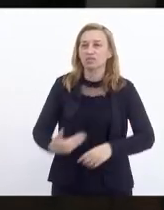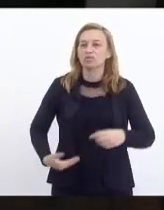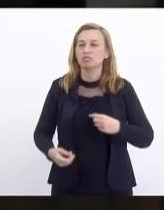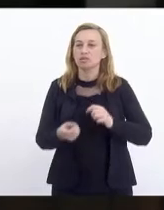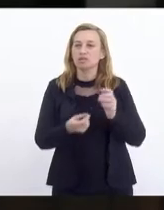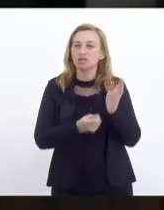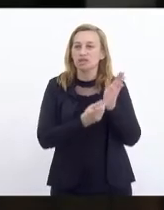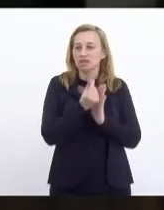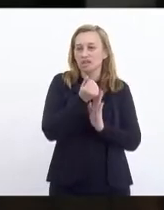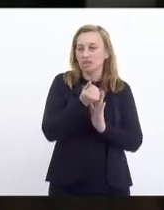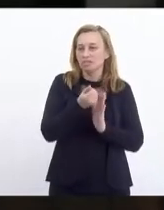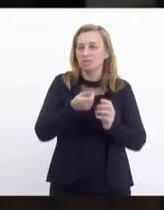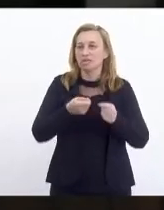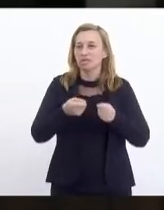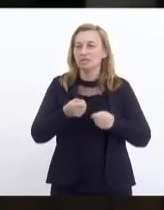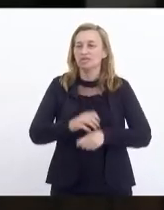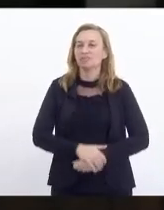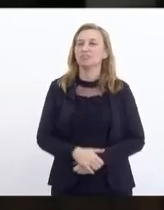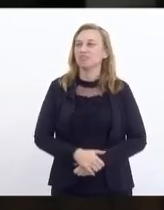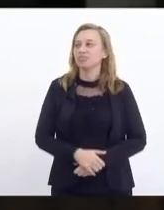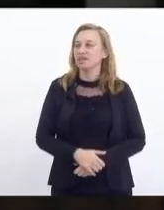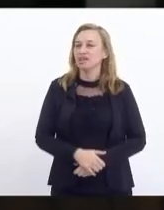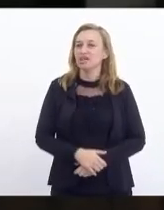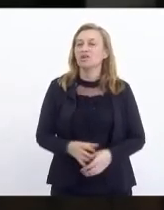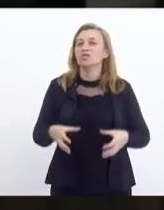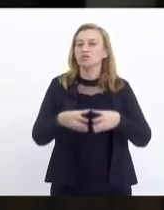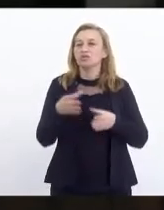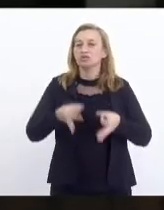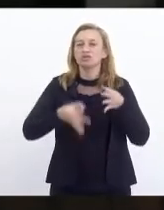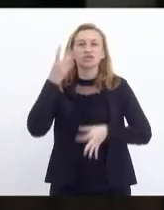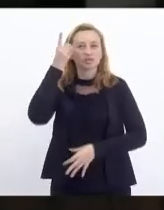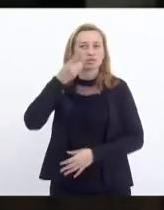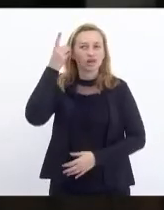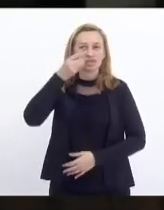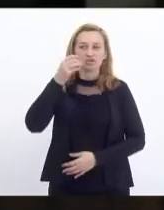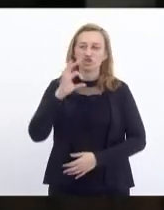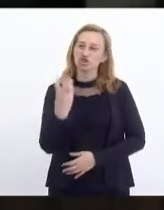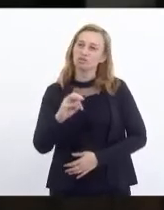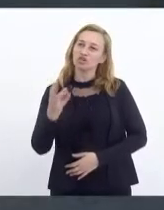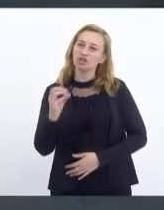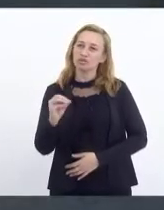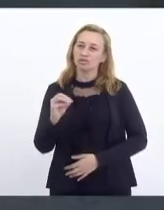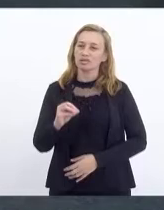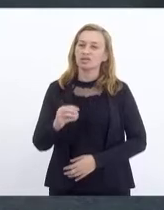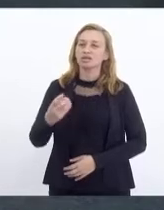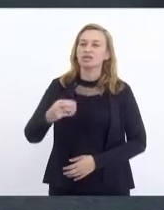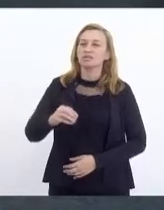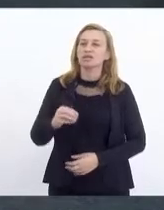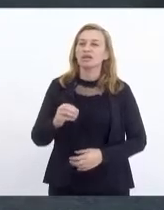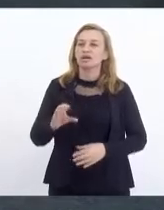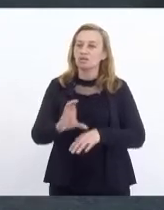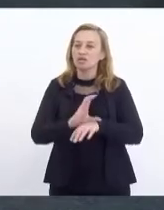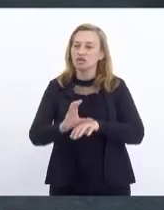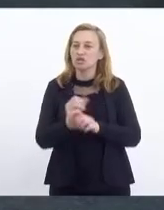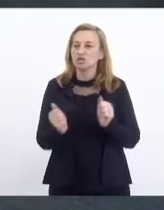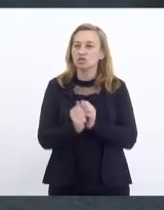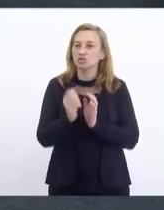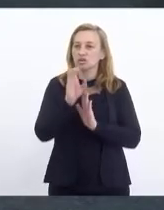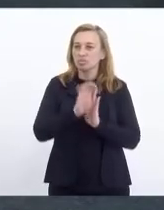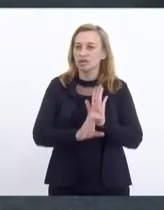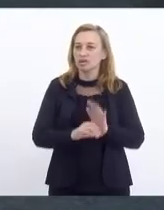Orçamento. Para emitir parecer pela Comissão de Constituição e Justiça, deputado Chico Machado. Pela constitucionalidade com